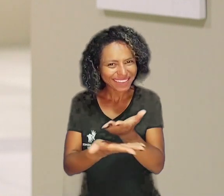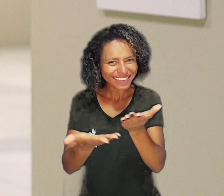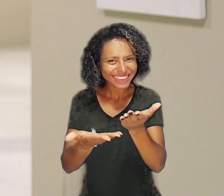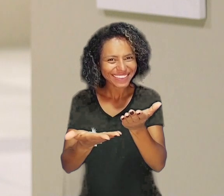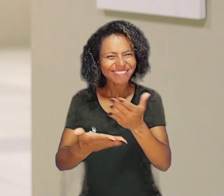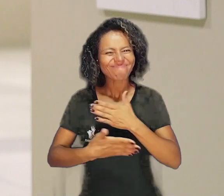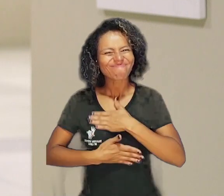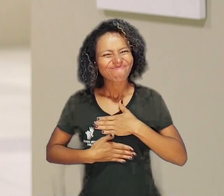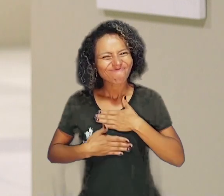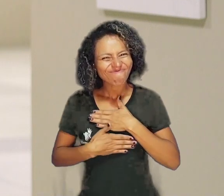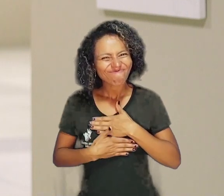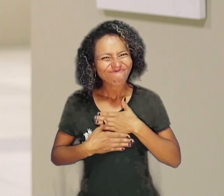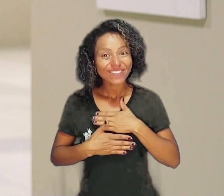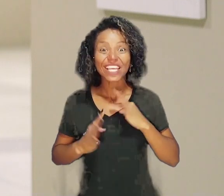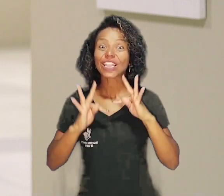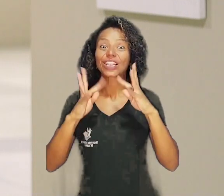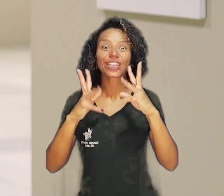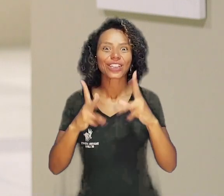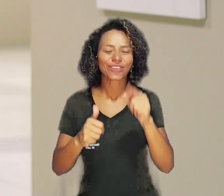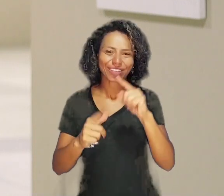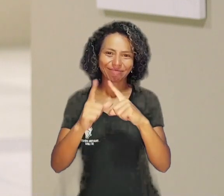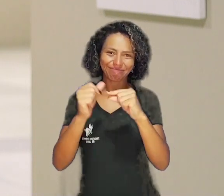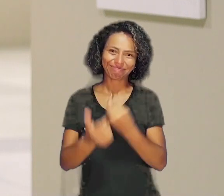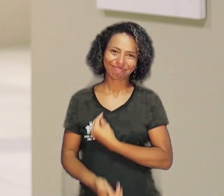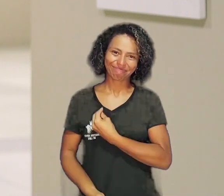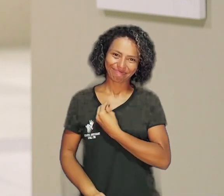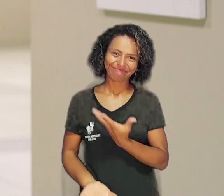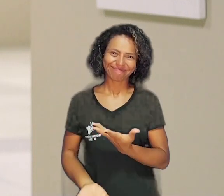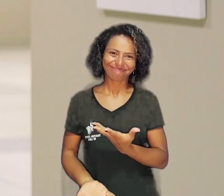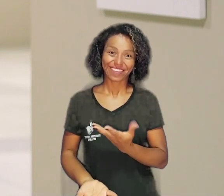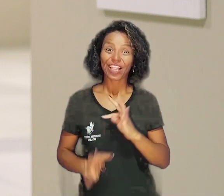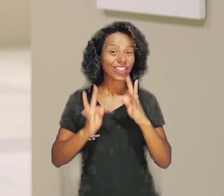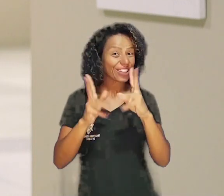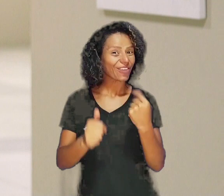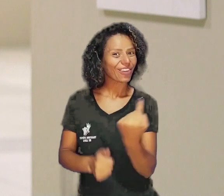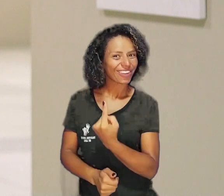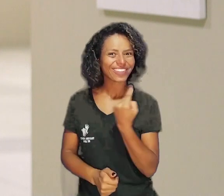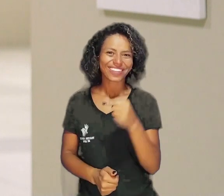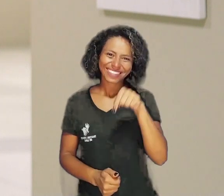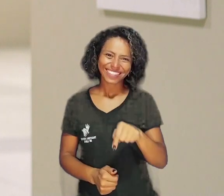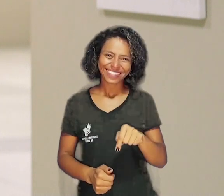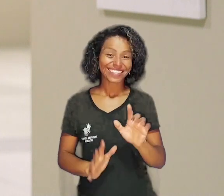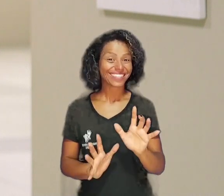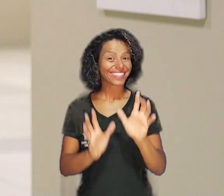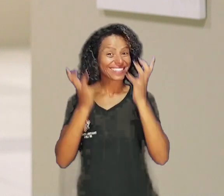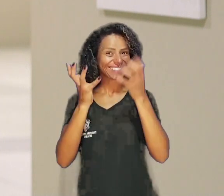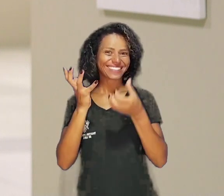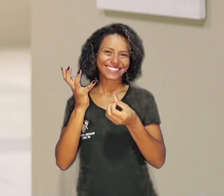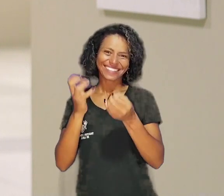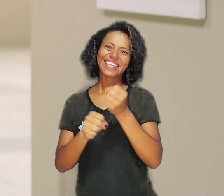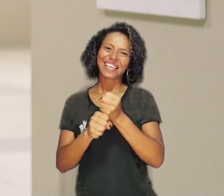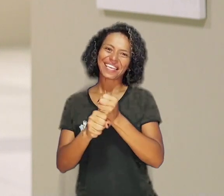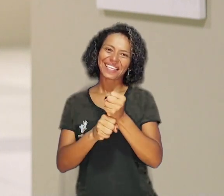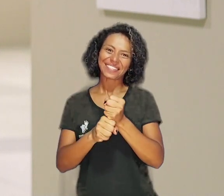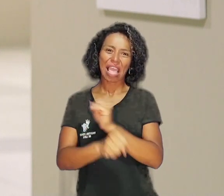parabéns muito, muito afetuoso para todos que fazem a UFJF. Então, de alguma forma, todos nós estamos aí